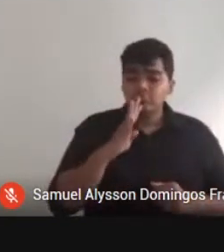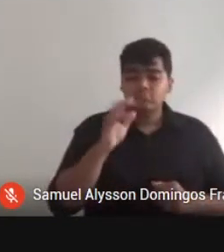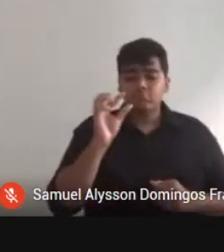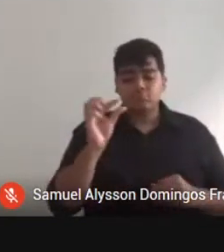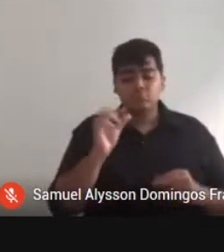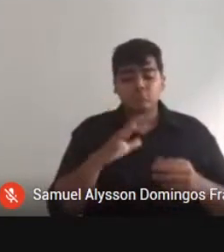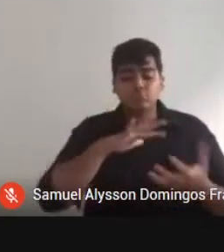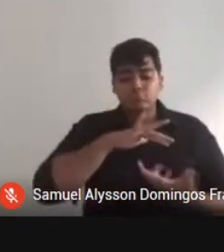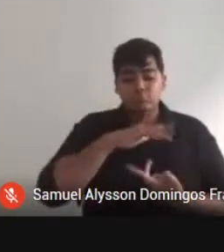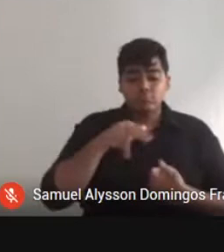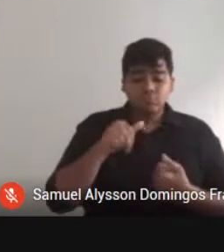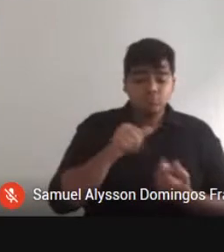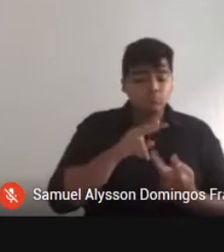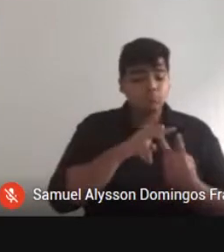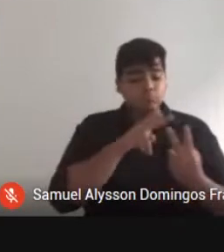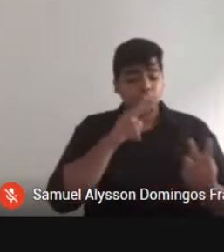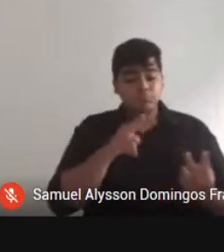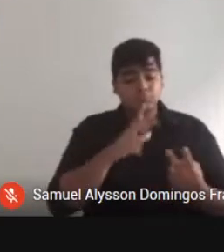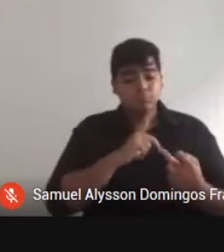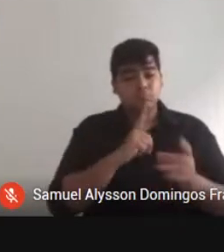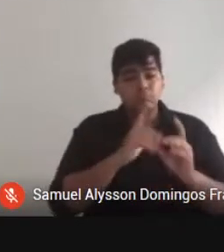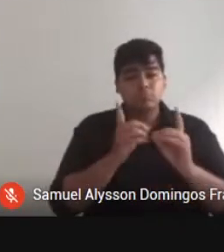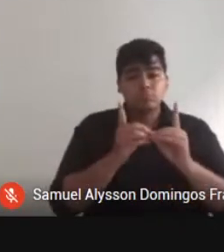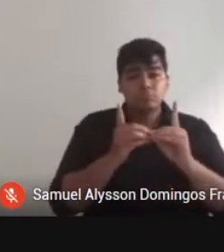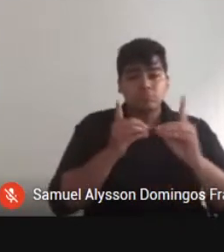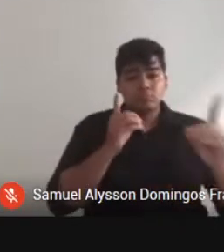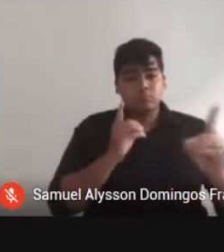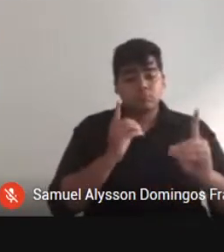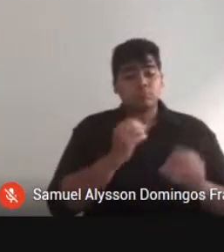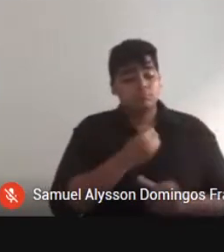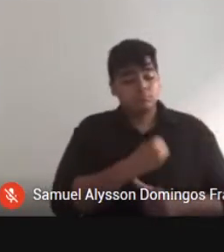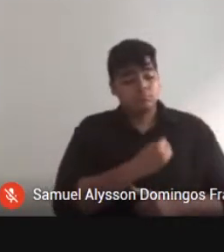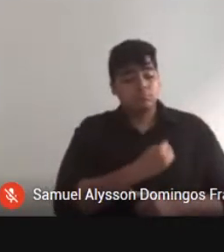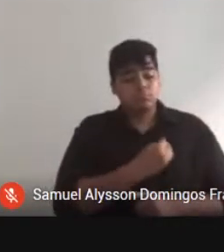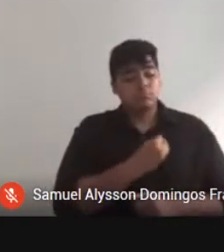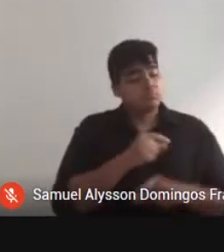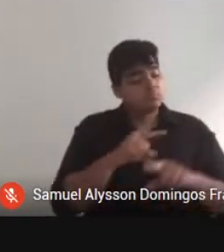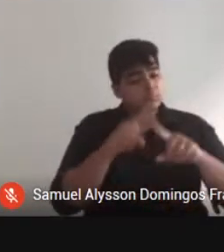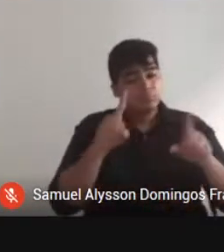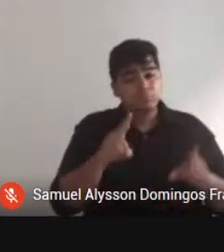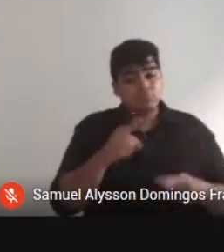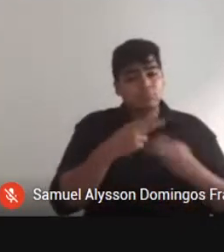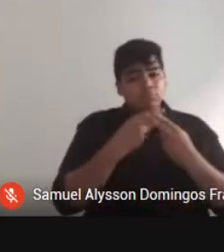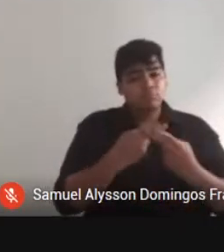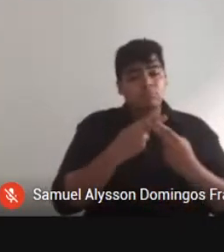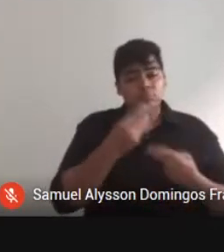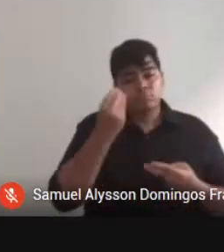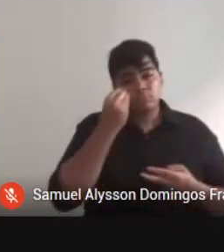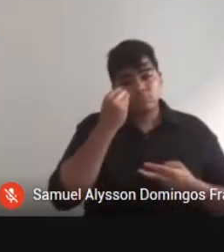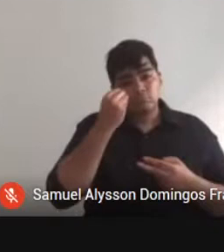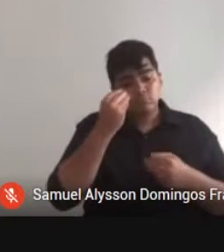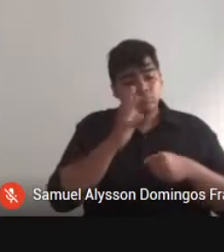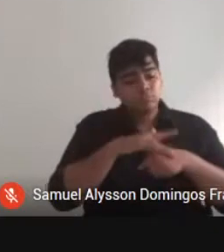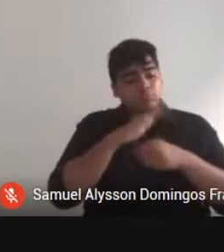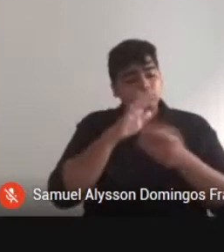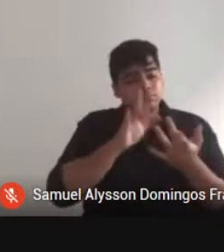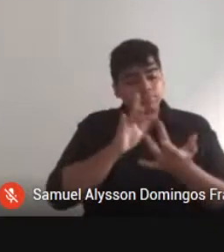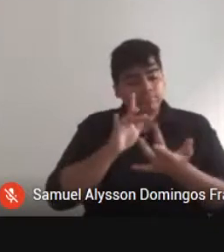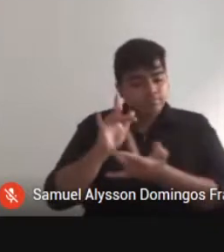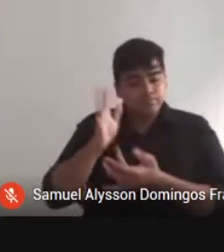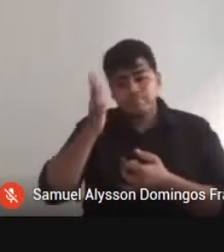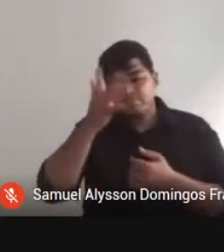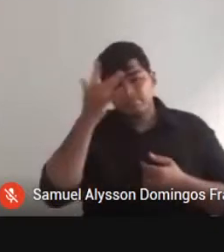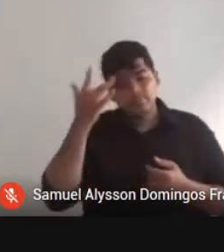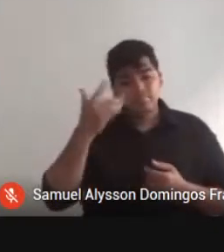mundo virtual, a distância, ela está presente, mas eu vou tentar se aproximar um pouquinho. No segundo momento, eu vou